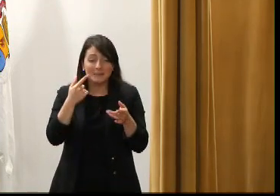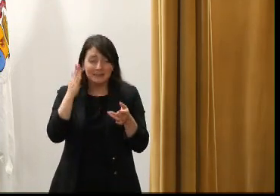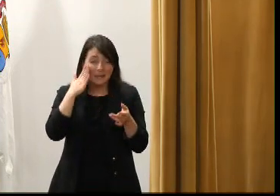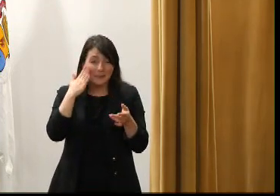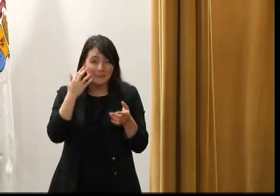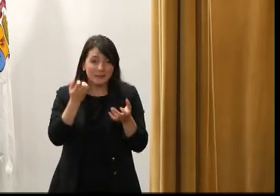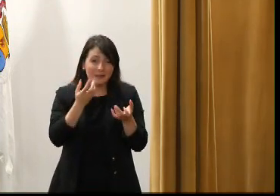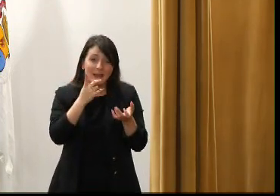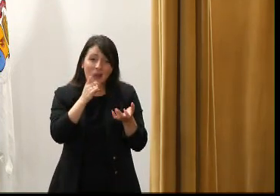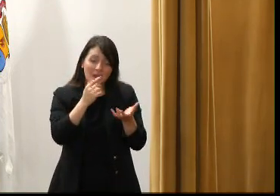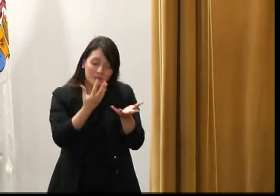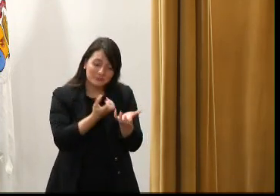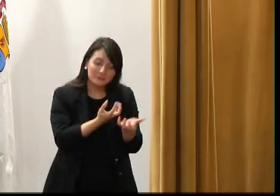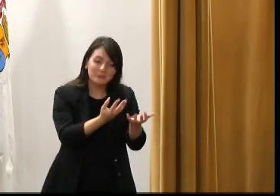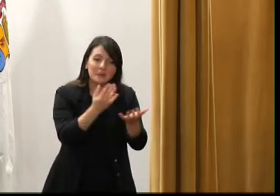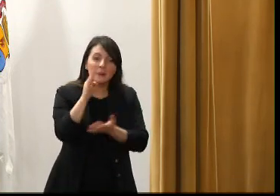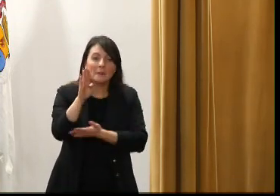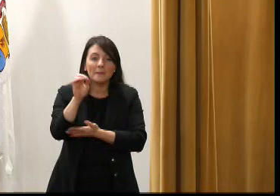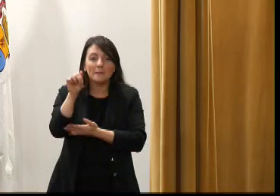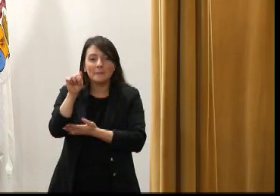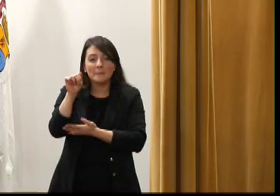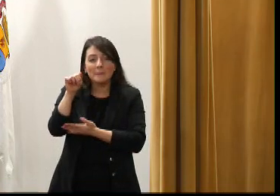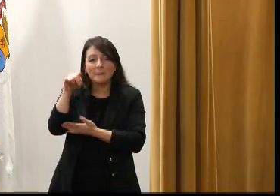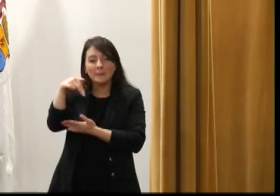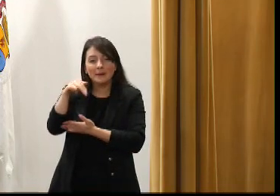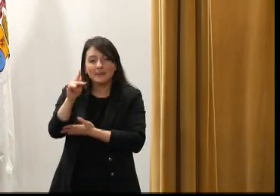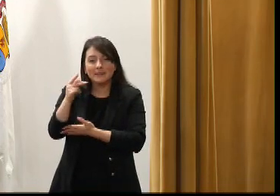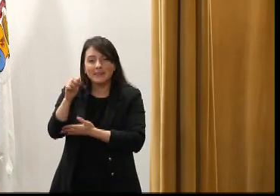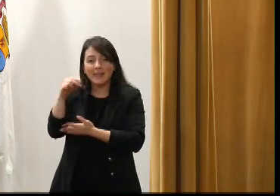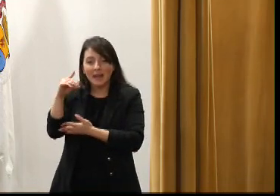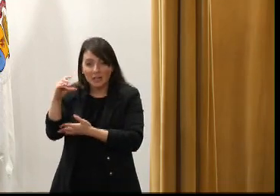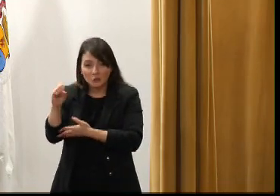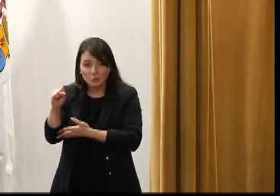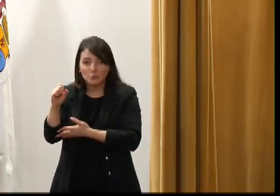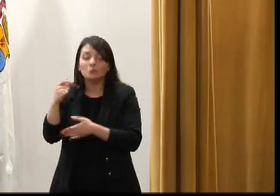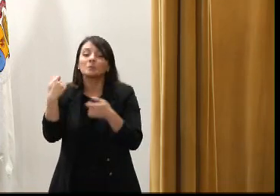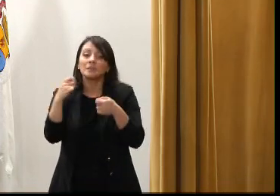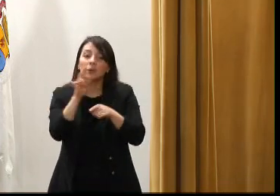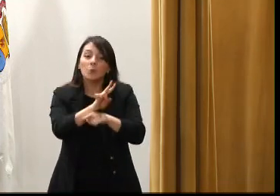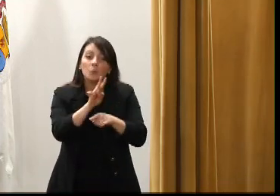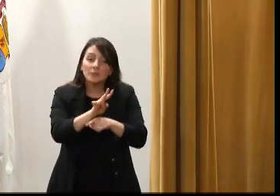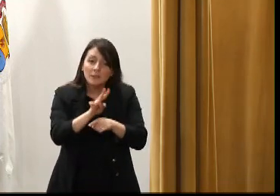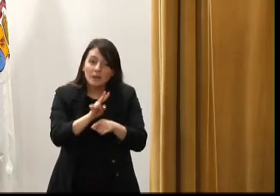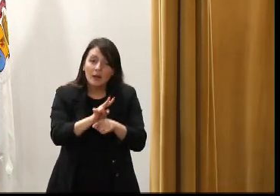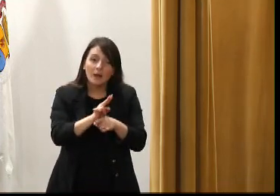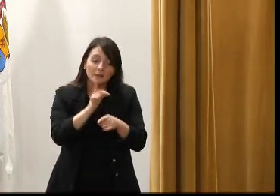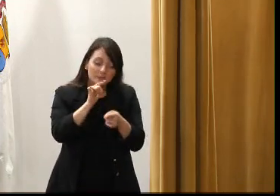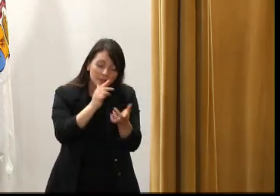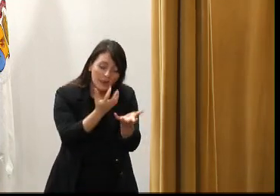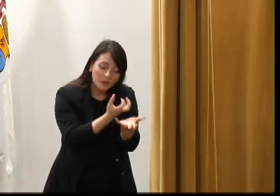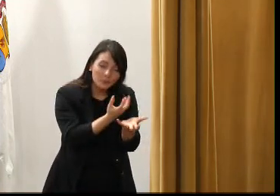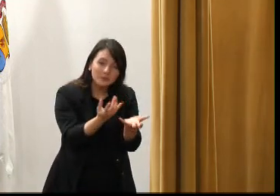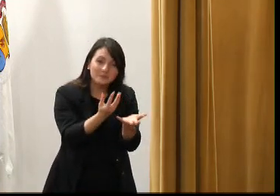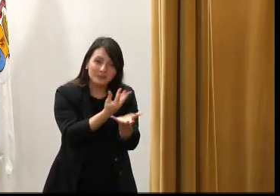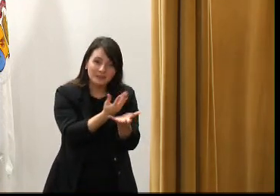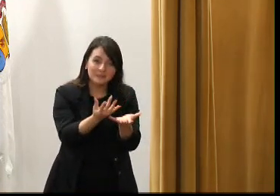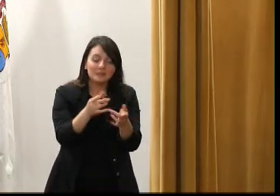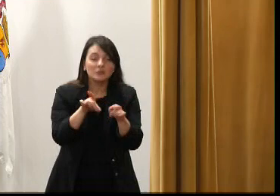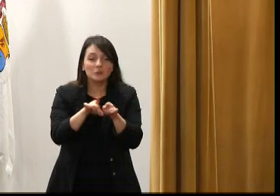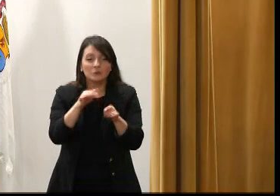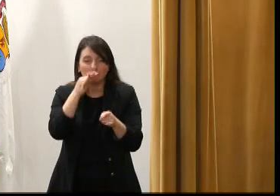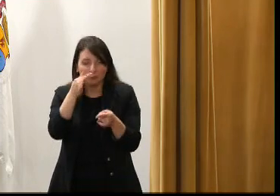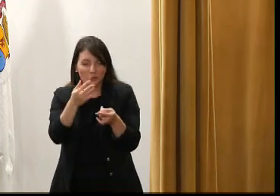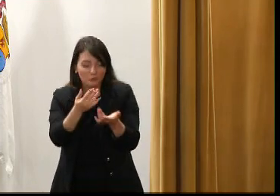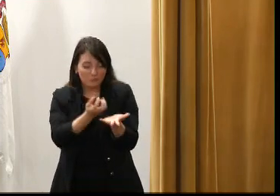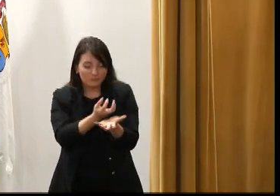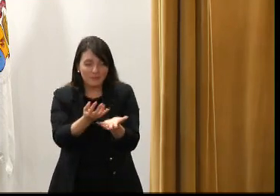igualmente importantes, berços da vida. Temos que cuidar dos nossos banhados. As marés de tempestade no